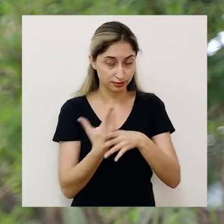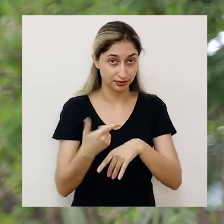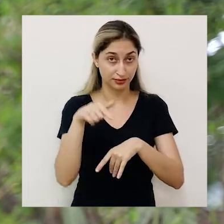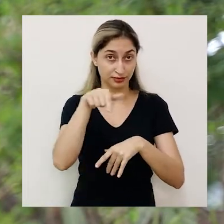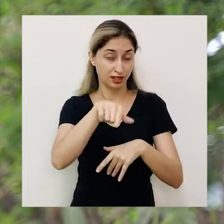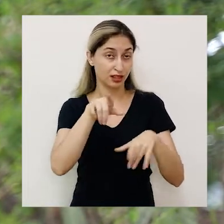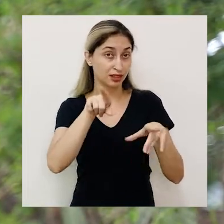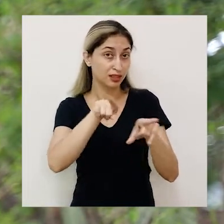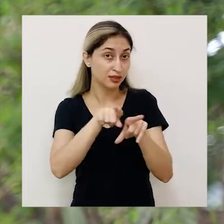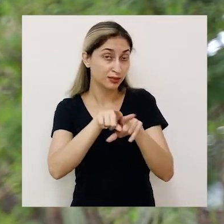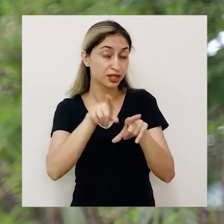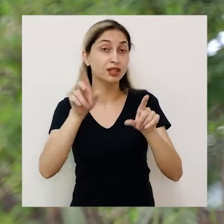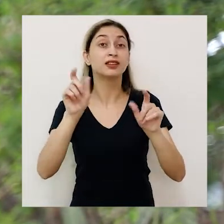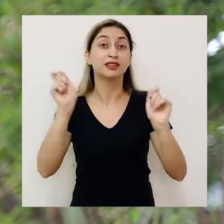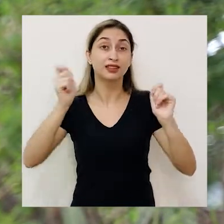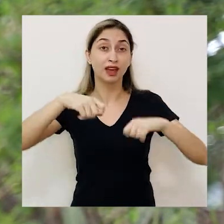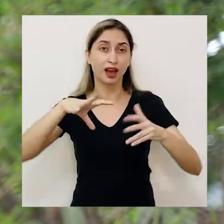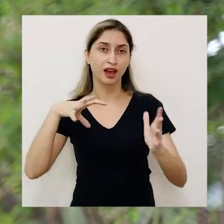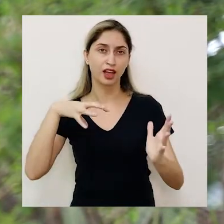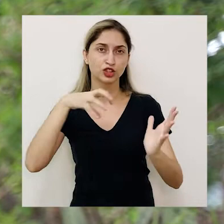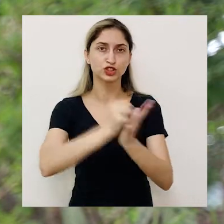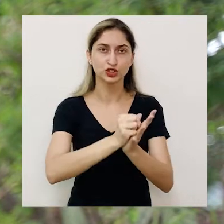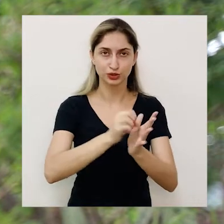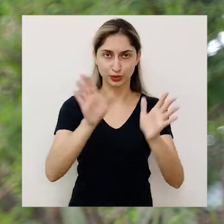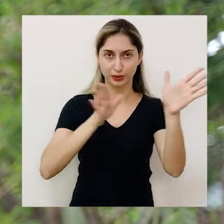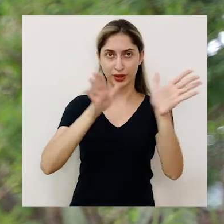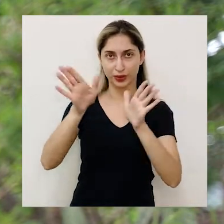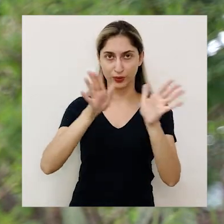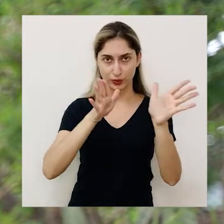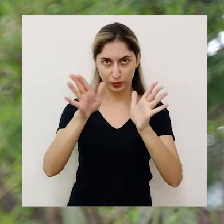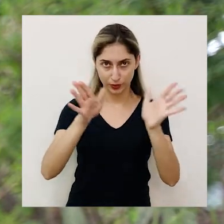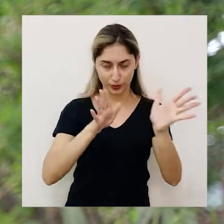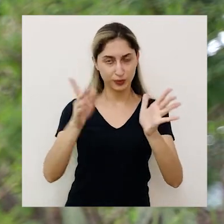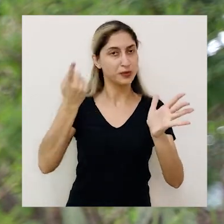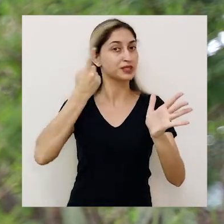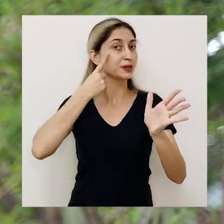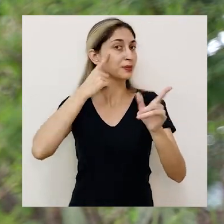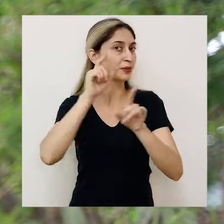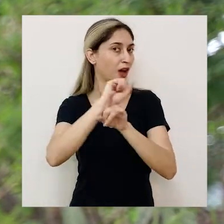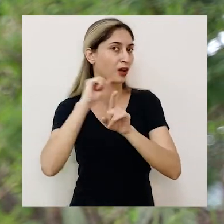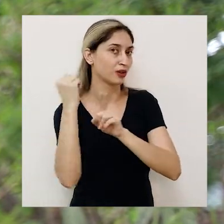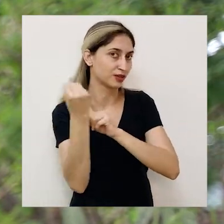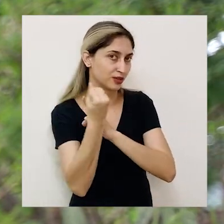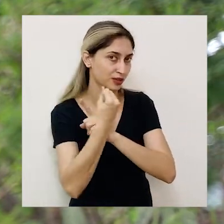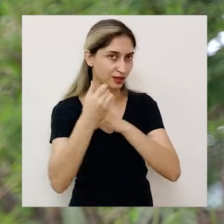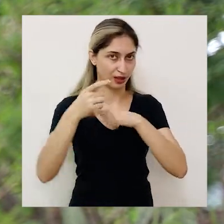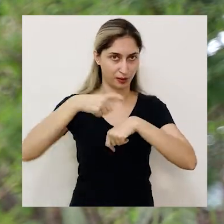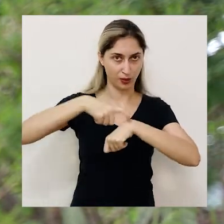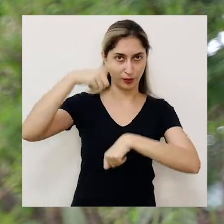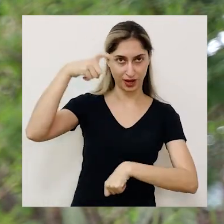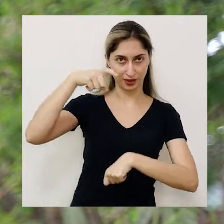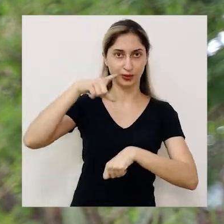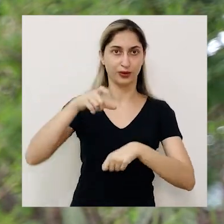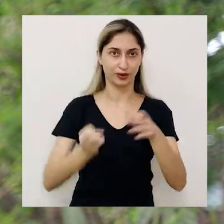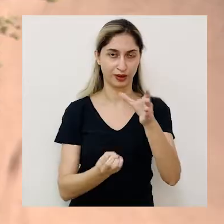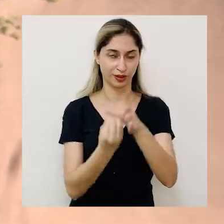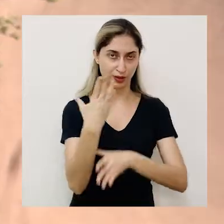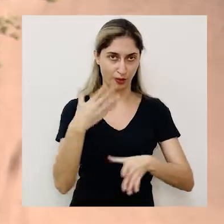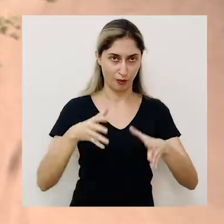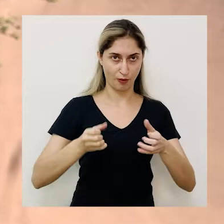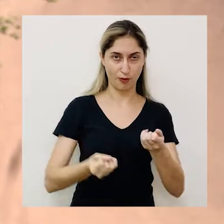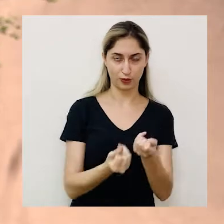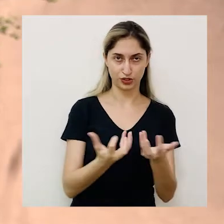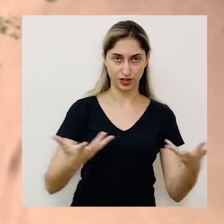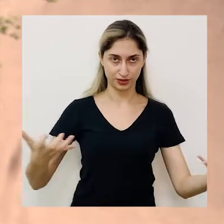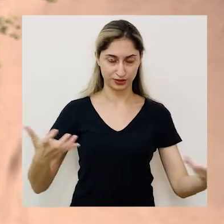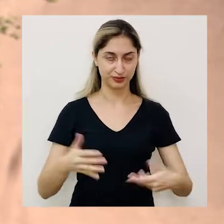Enquanto documento, esses jardins são testemunhos de uma época e pensamentos da sociedade que ele está inserido.